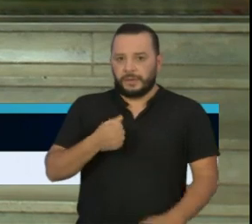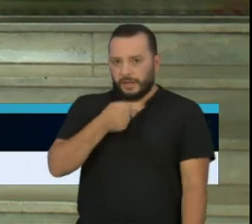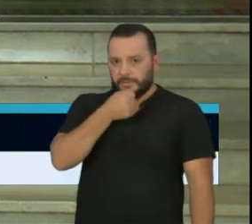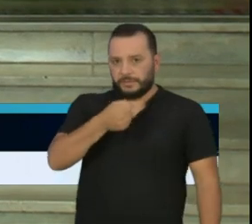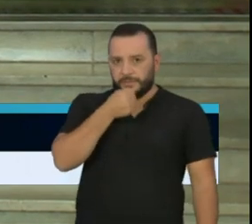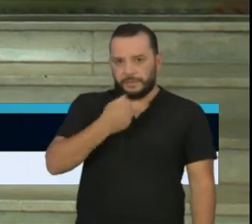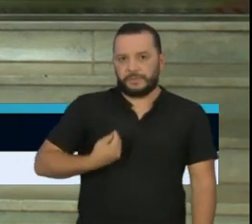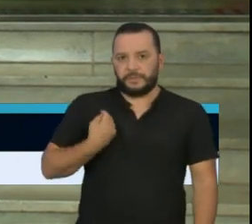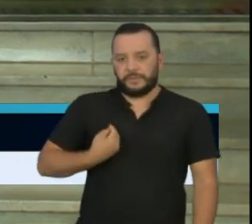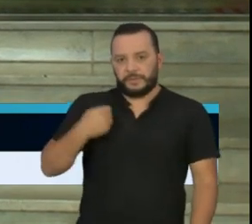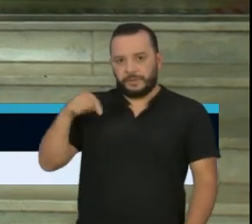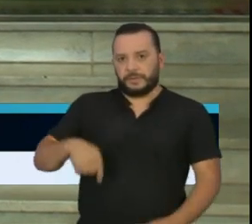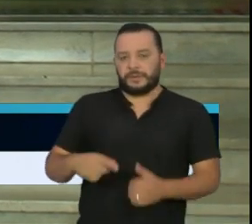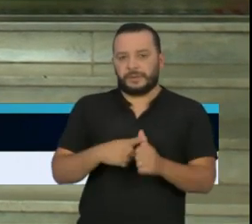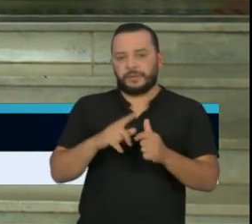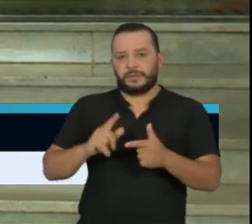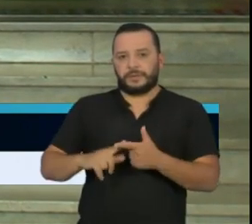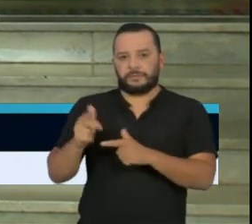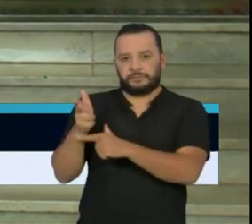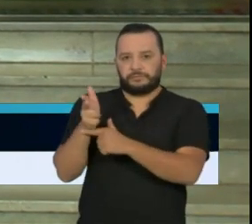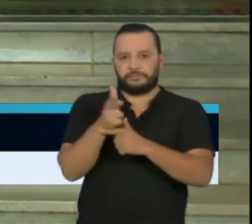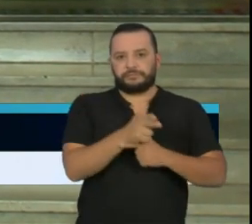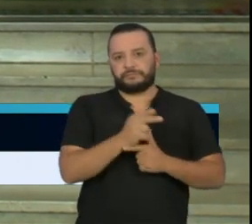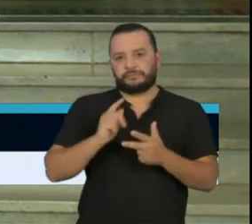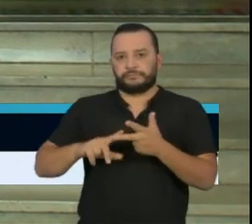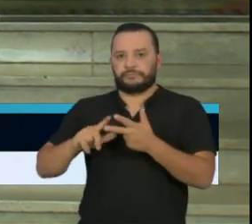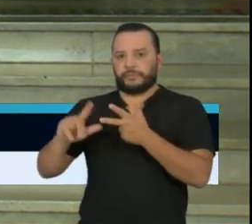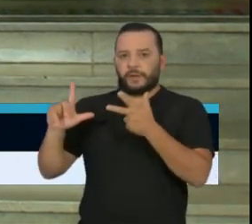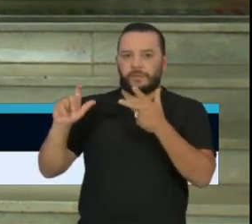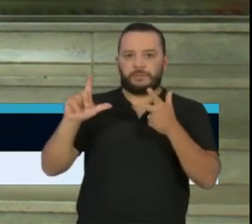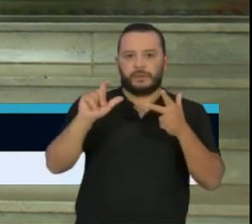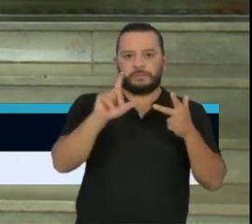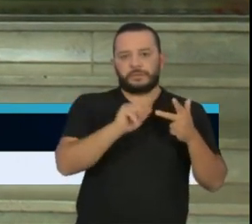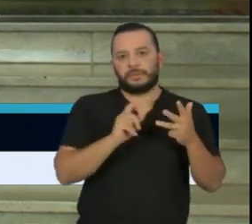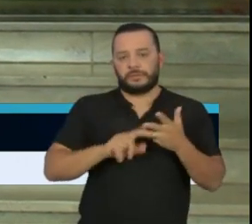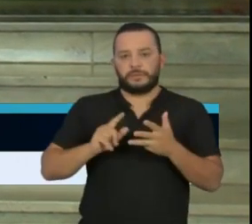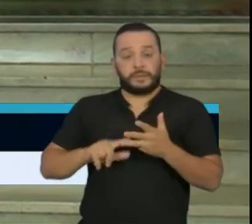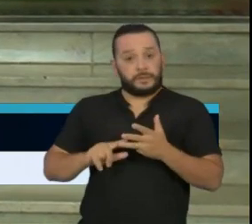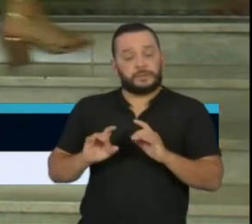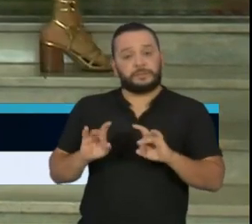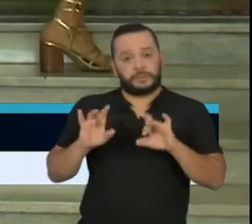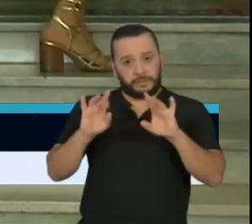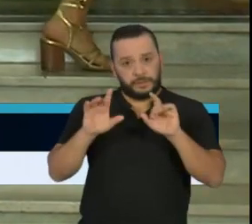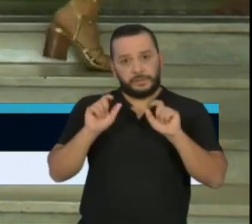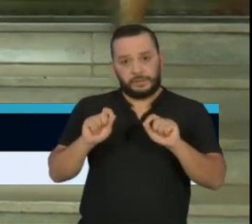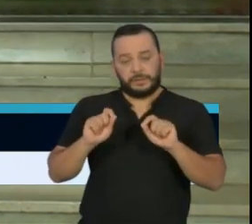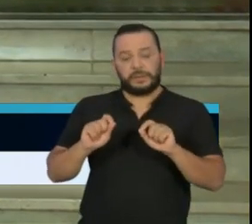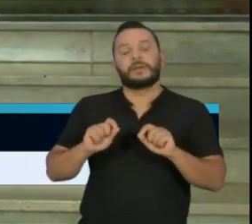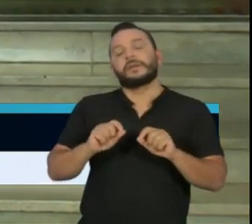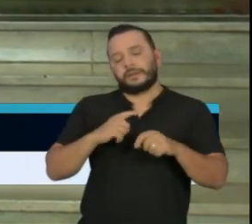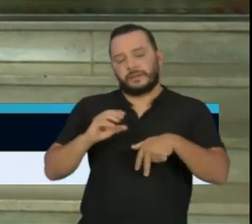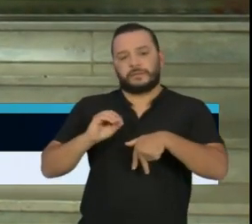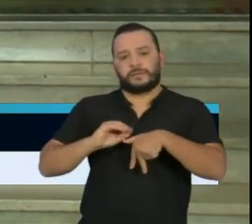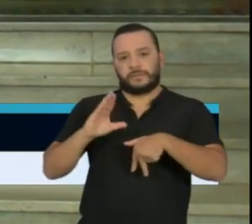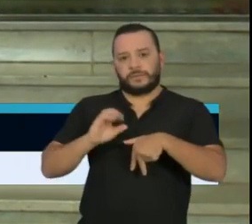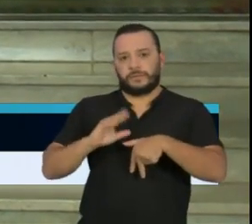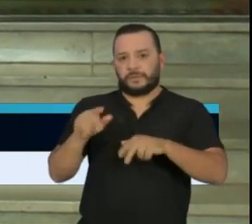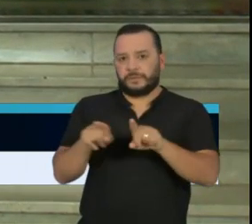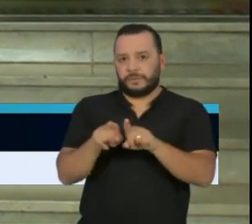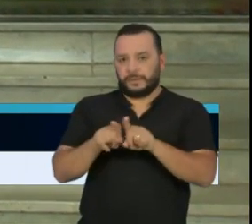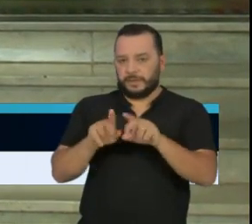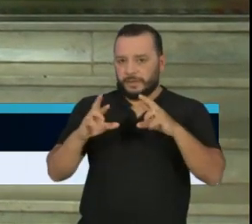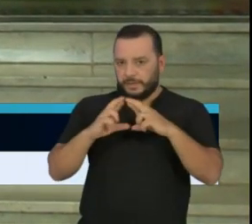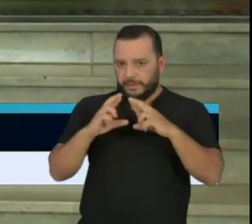estão, cinegrafistas, fotógrafos, e em especial a TV Cultura, a Record News, a Band News, a